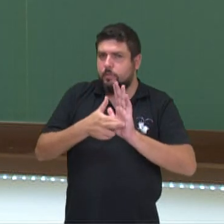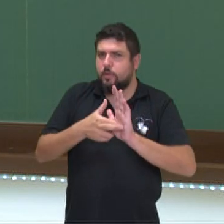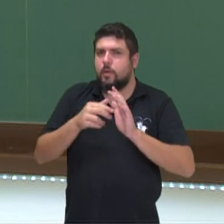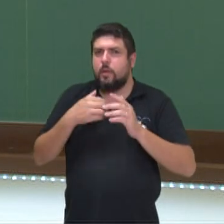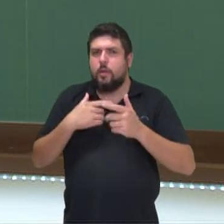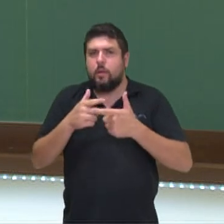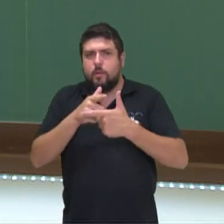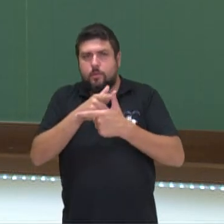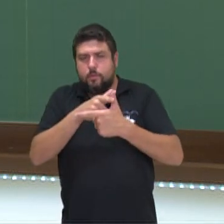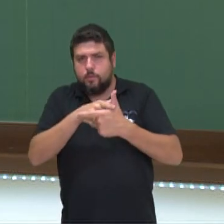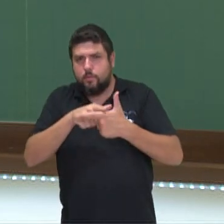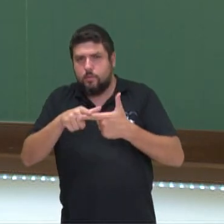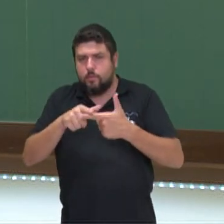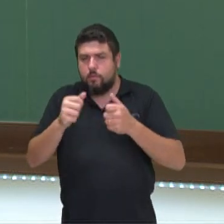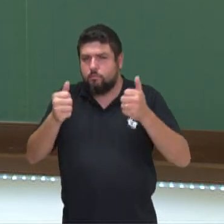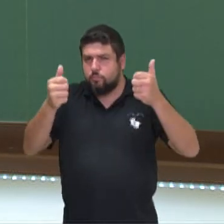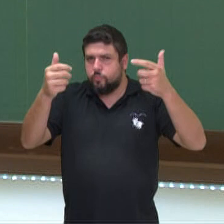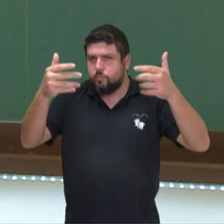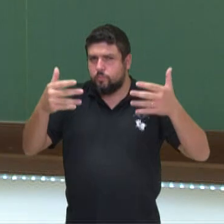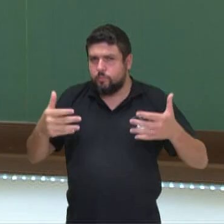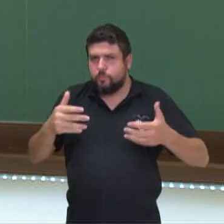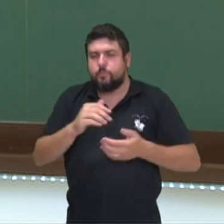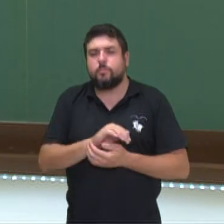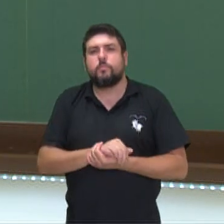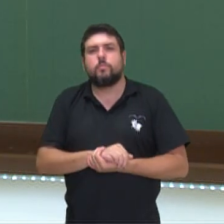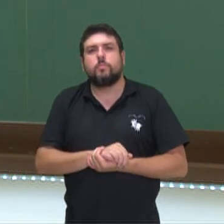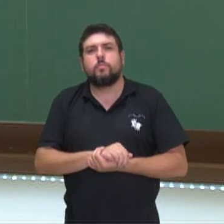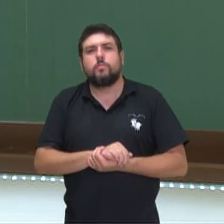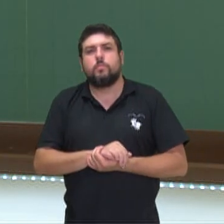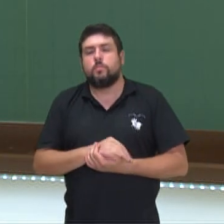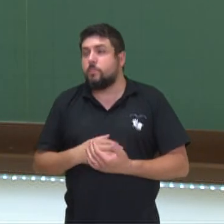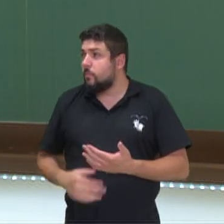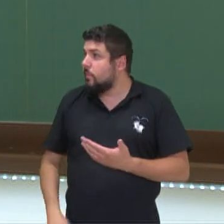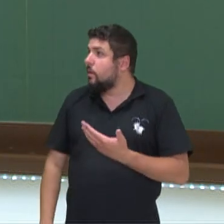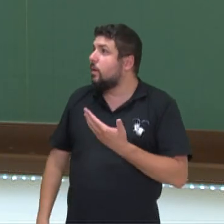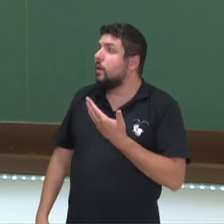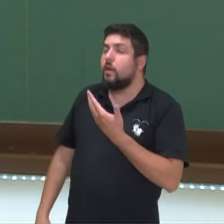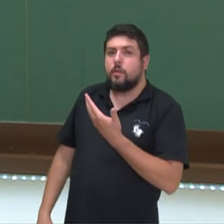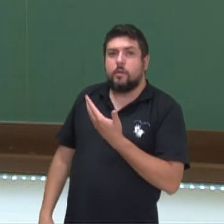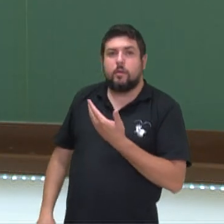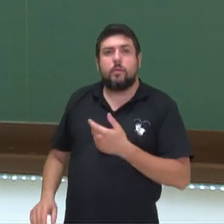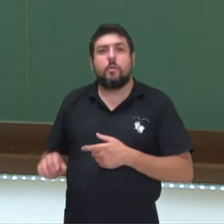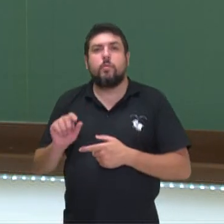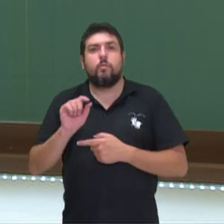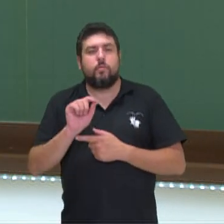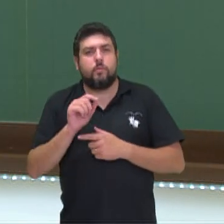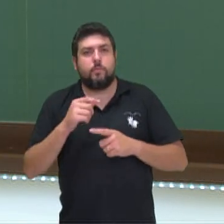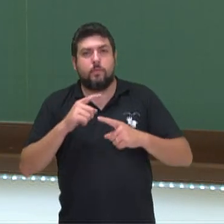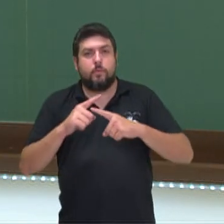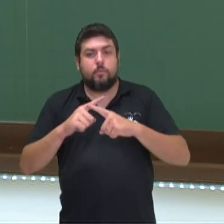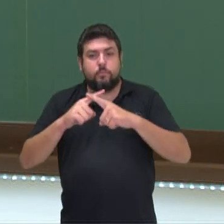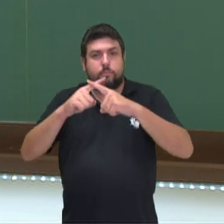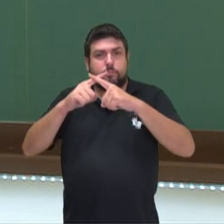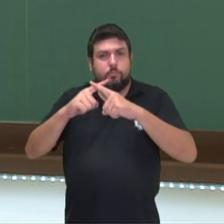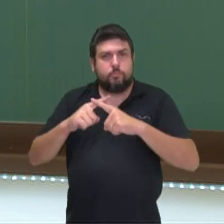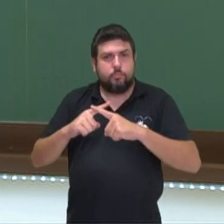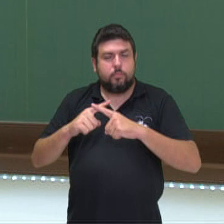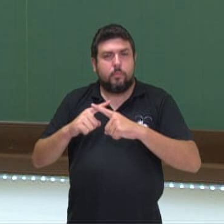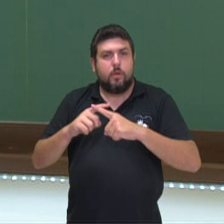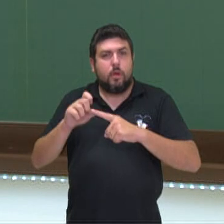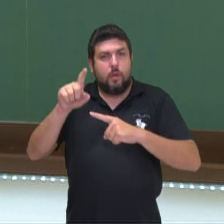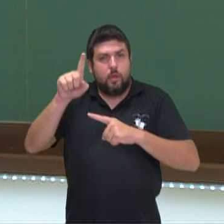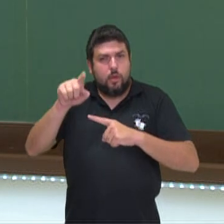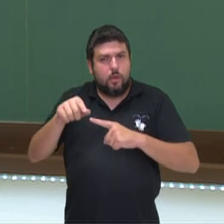esse exemplo. Aqui, esse exemplo, ele mostra que a multiplicação é a